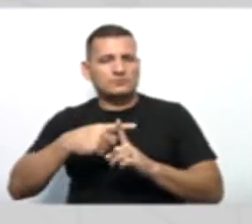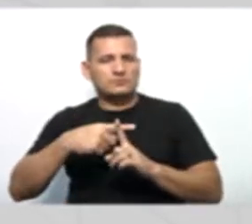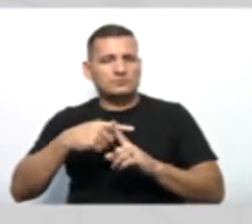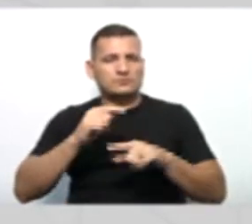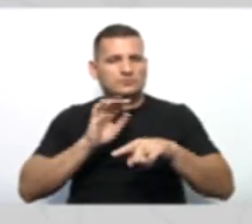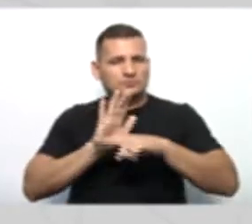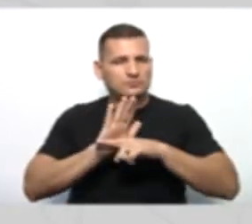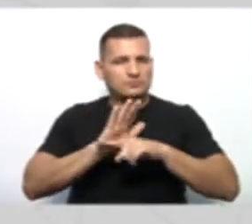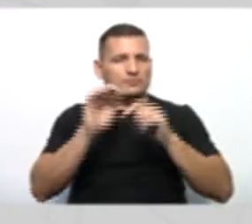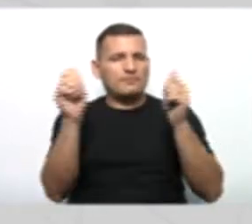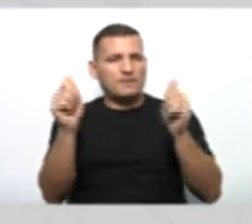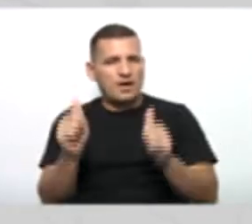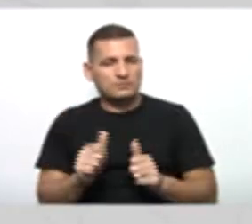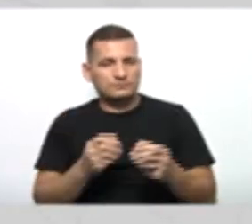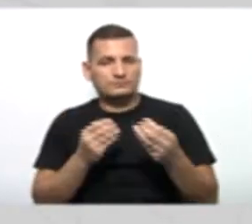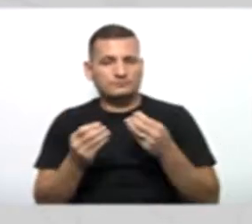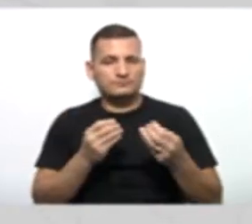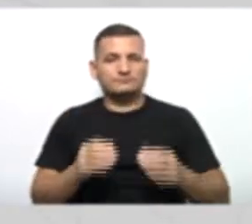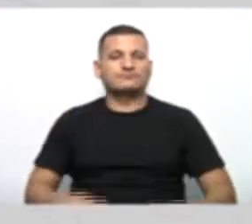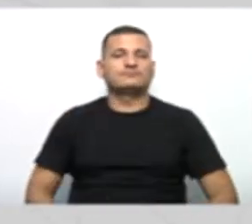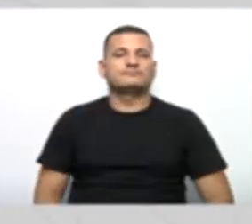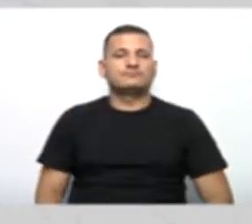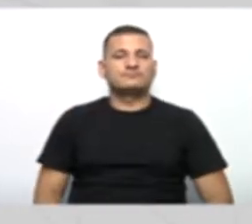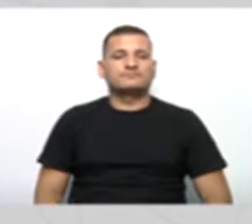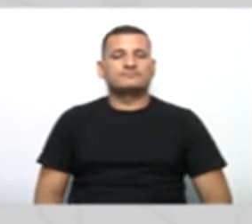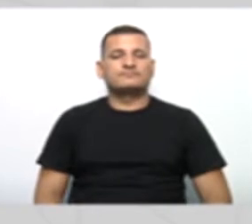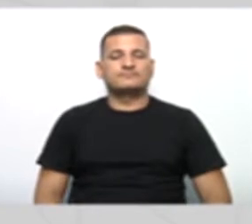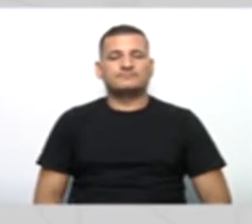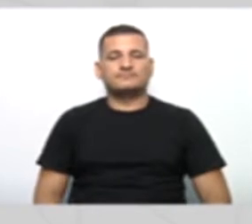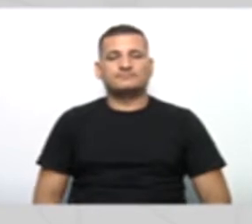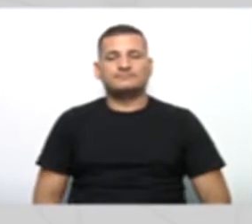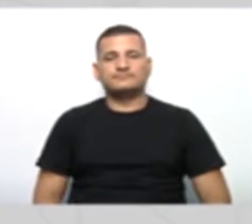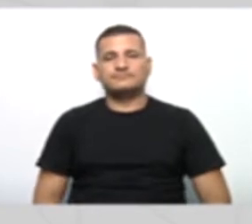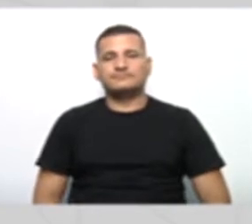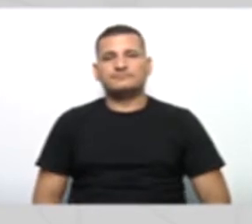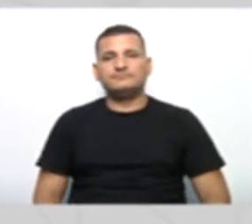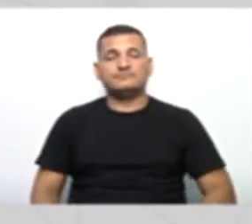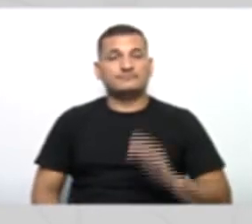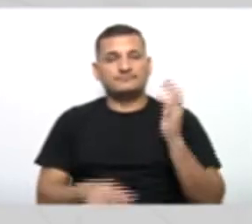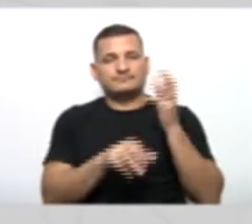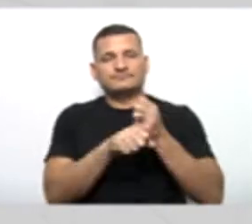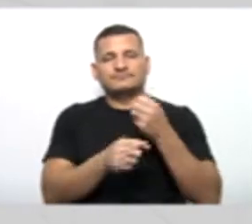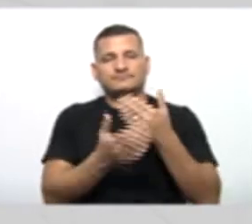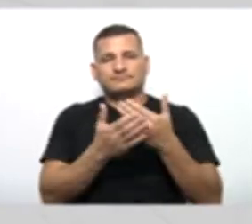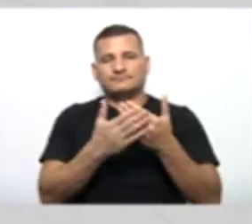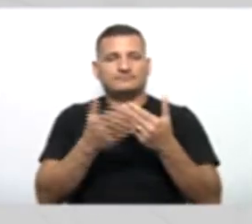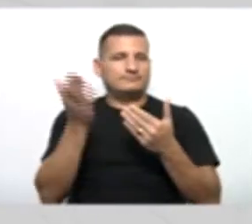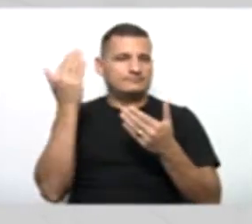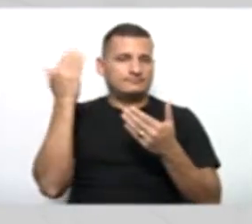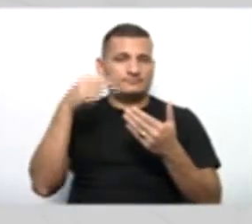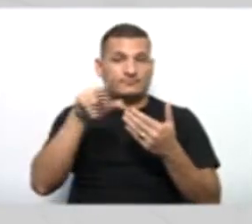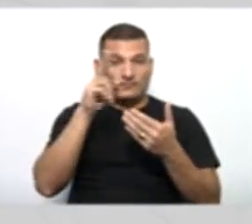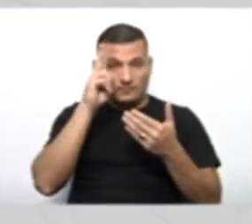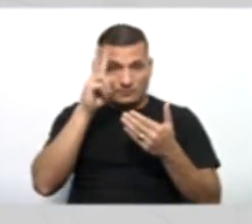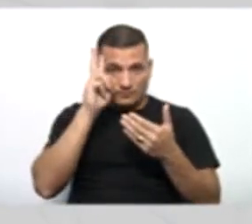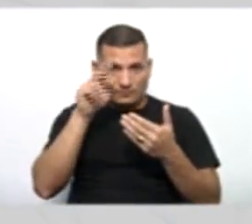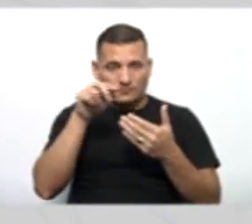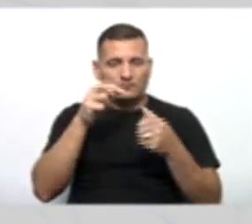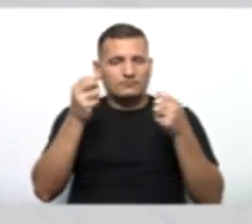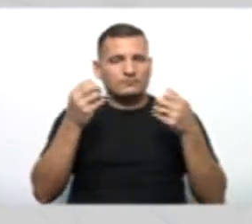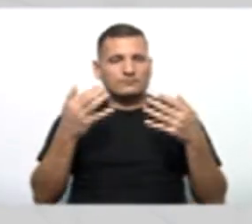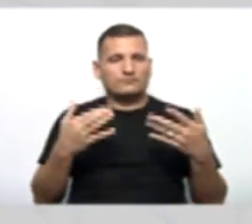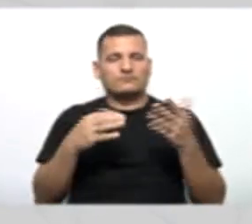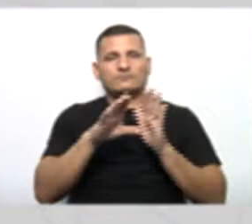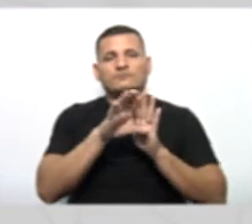fazer uma recapitulação da aula passada para os alunos então queridos como vocês devem lembrar da nossa última aula nós falamos